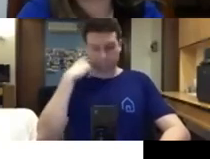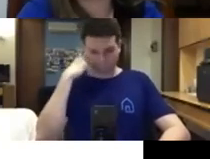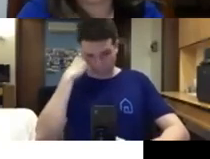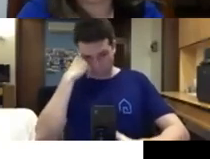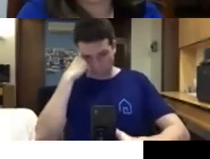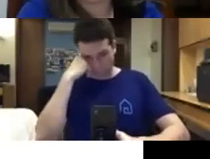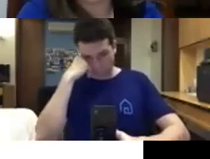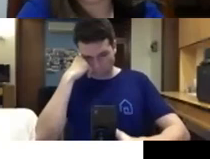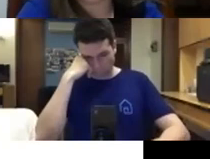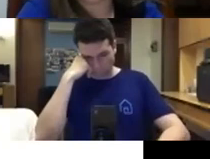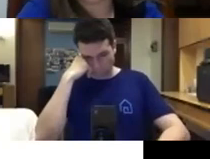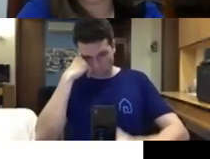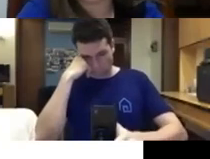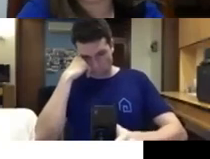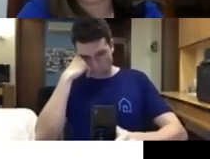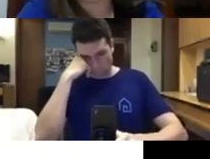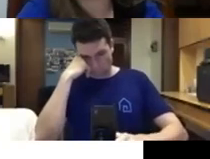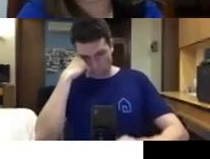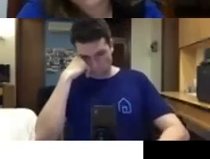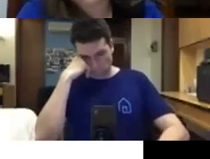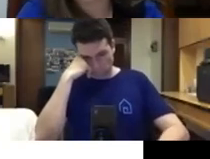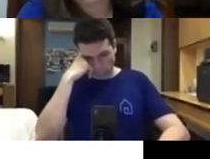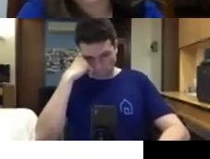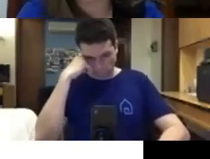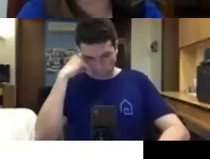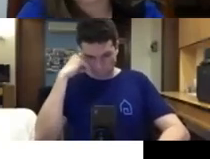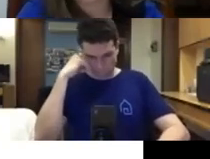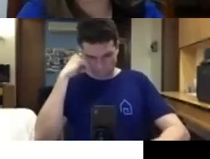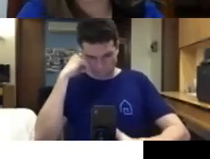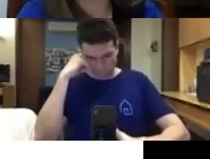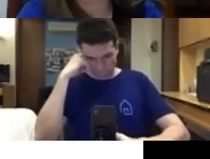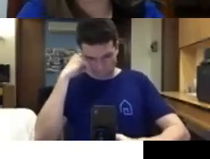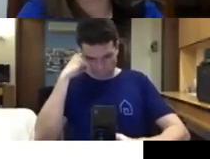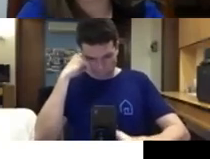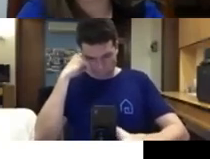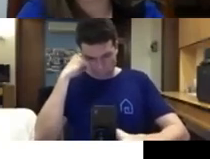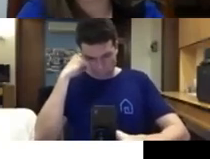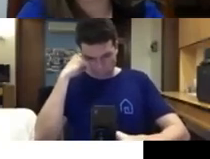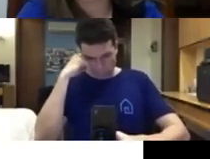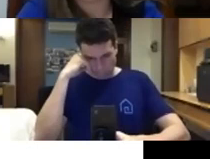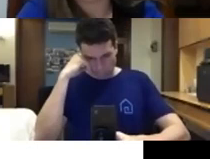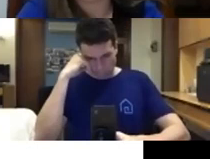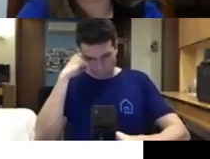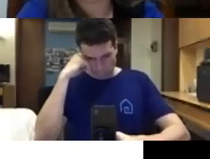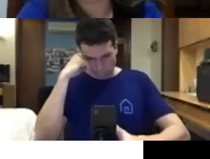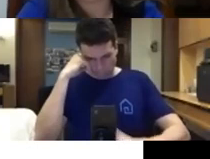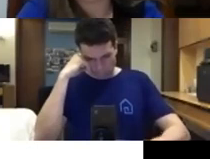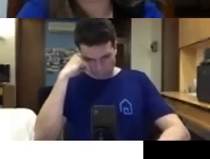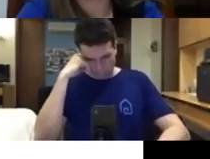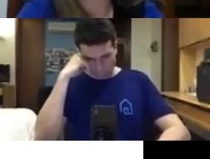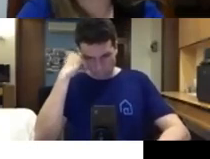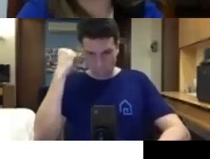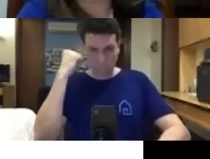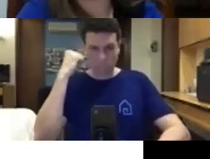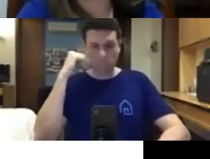na superfície chegou a 800 graus, eu não sei quanto chegou a 2 centímetros. Depende de quanto tempo ficou a 800 graus,